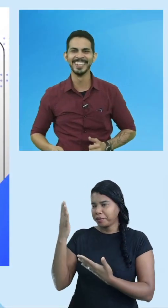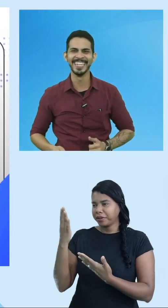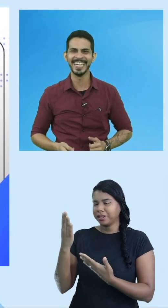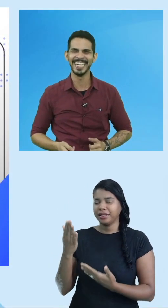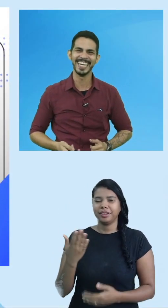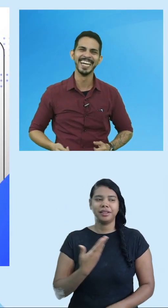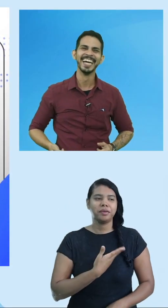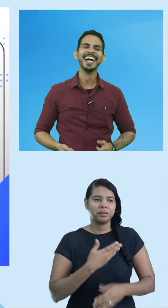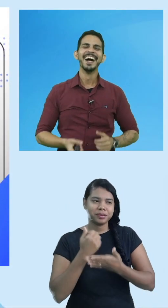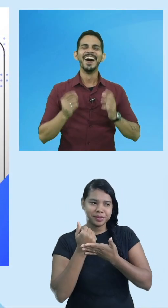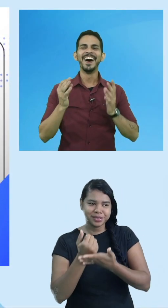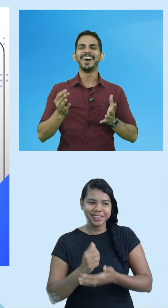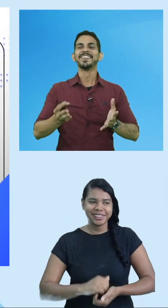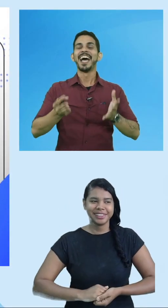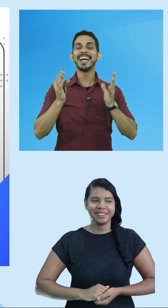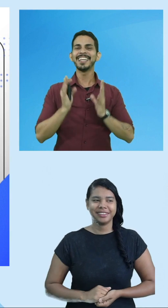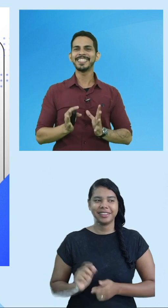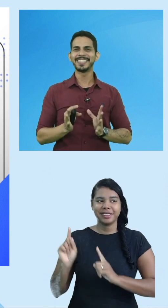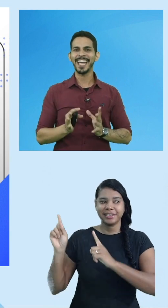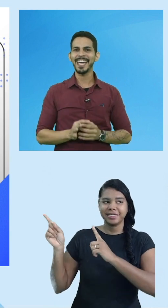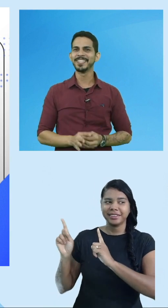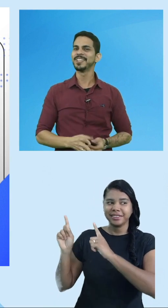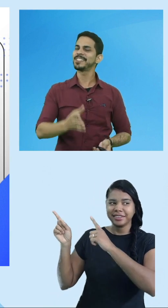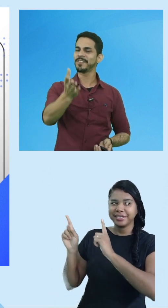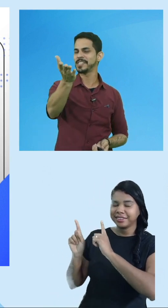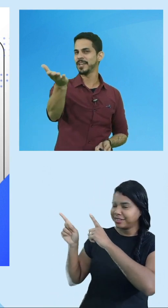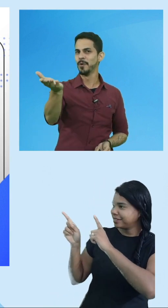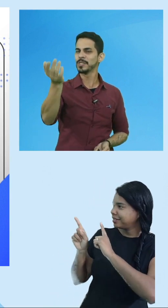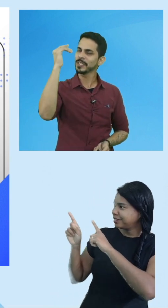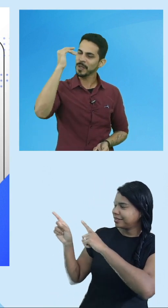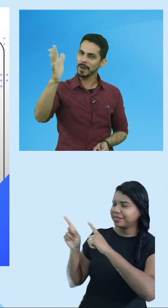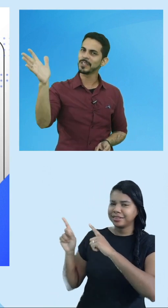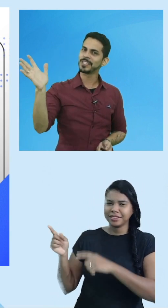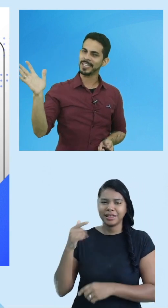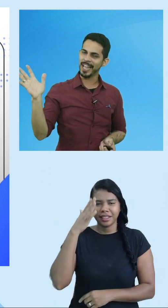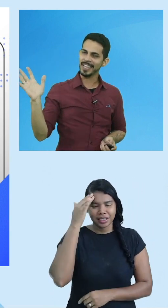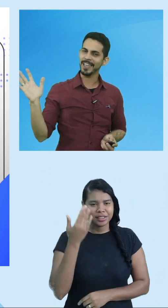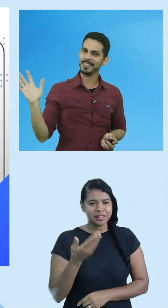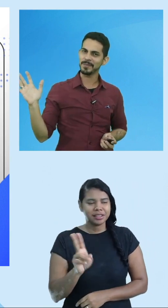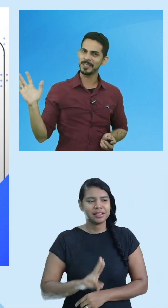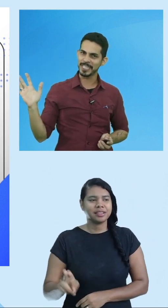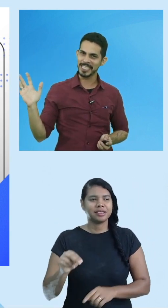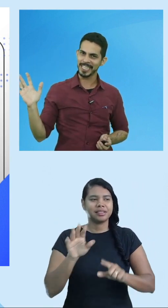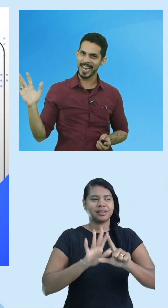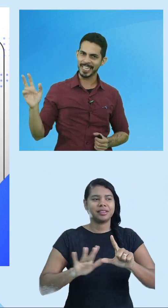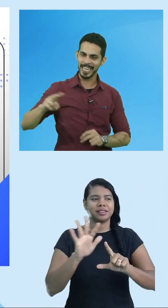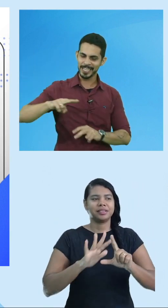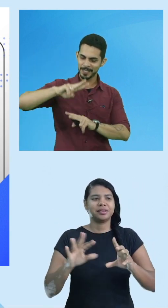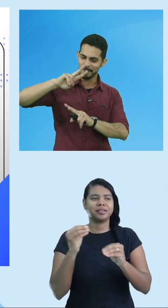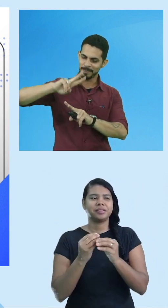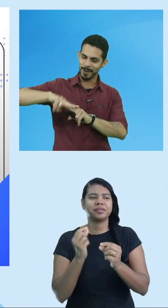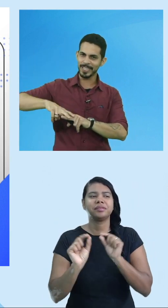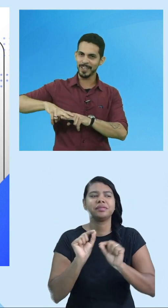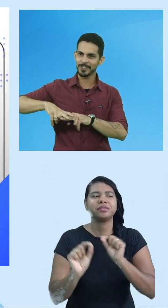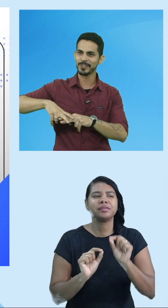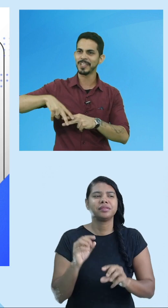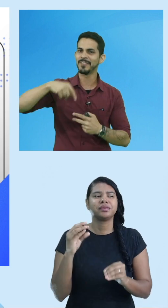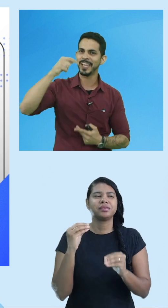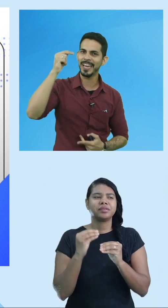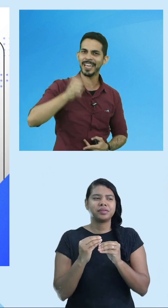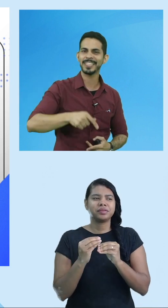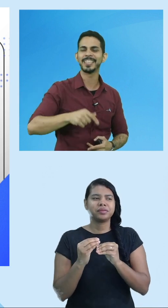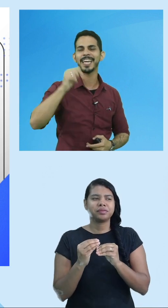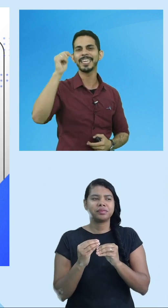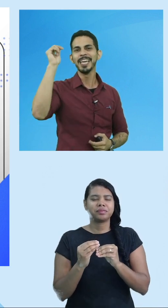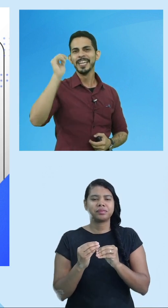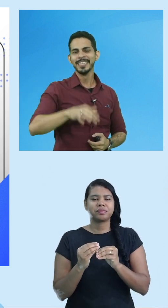valeu. Ó, as hashtags, eu sei que você usa, então pelo menos já deve saber do que se trata, né? A gente bota lá o jogo da